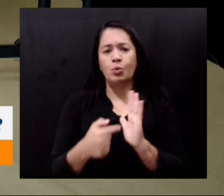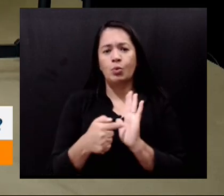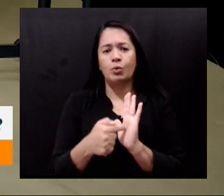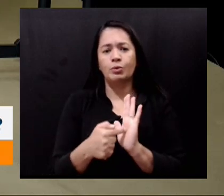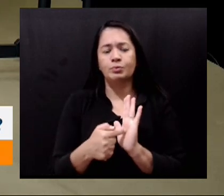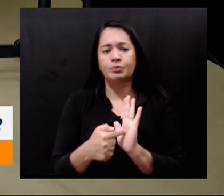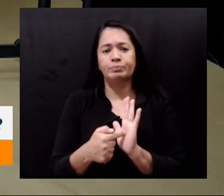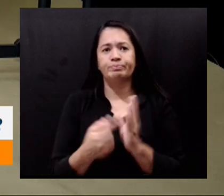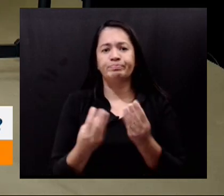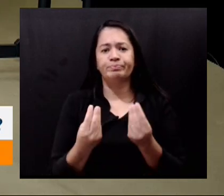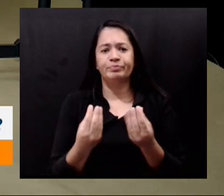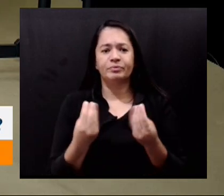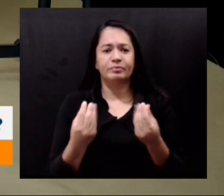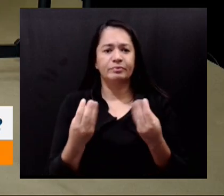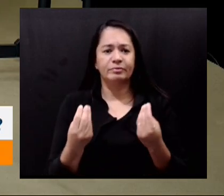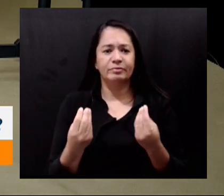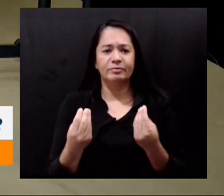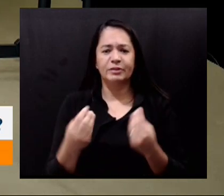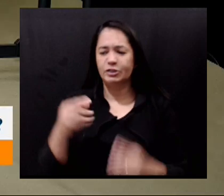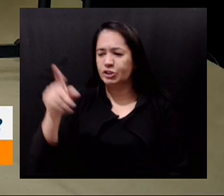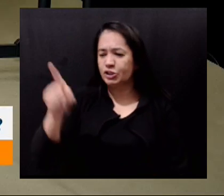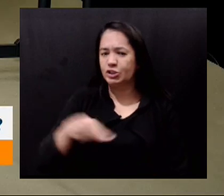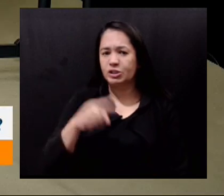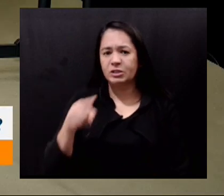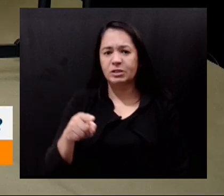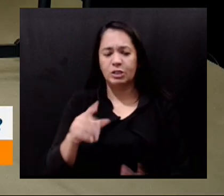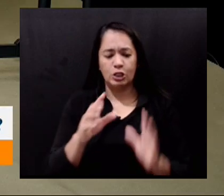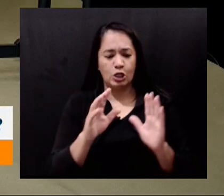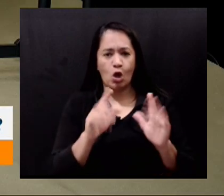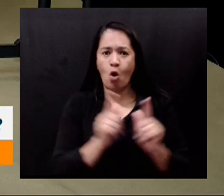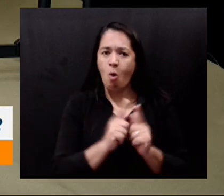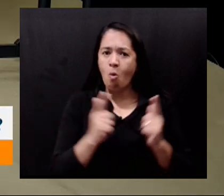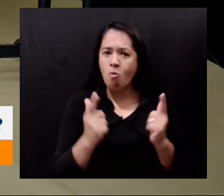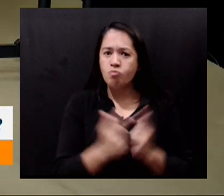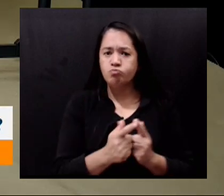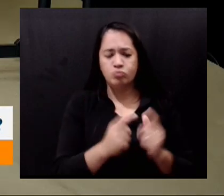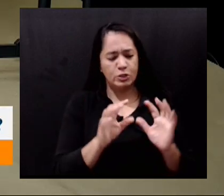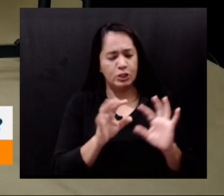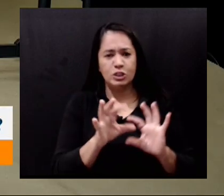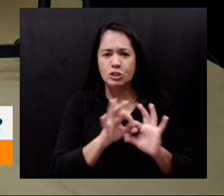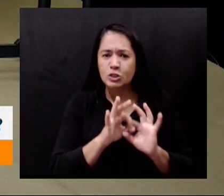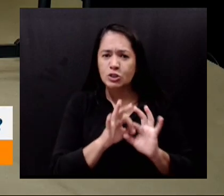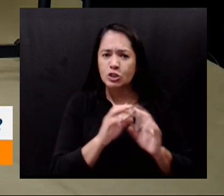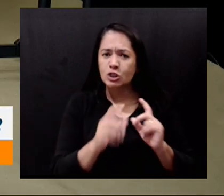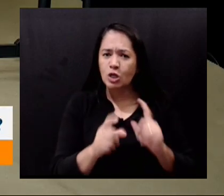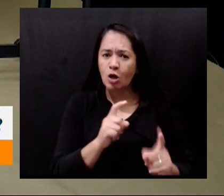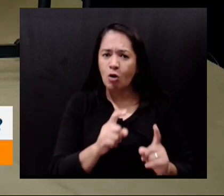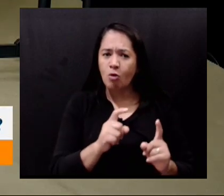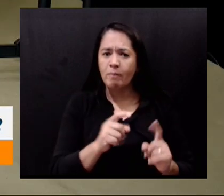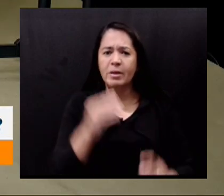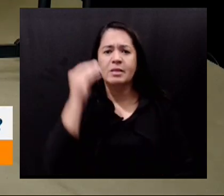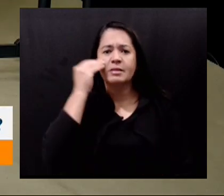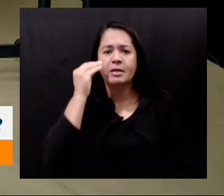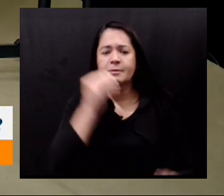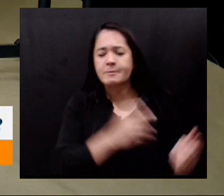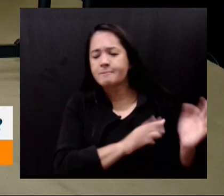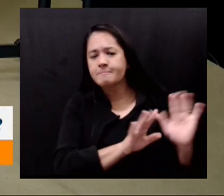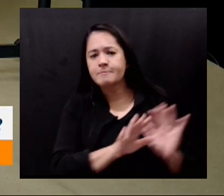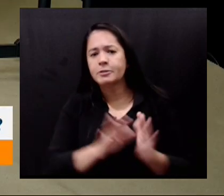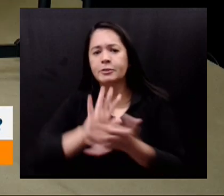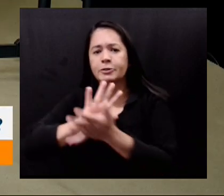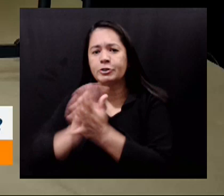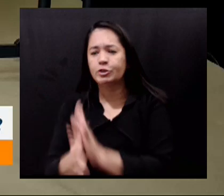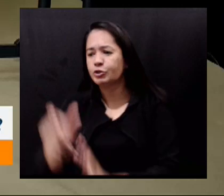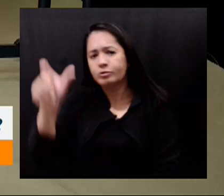de cancelamento em massa? Quando as pessoas se reúnem para poder, destruir outra pessoa, né.